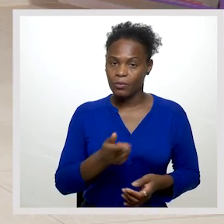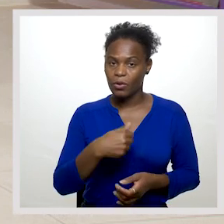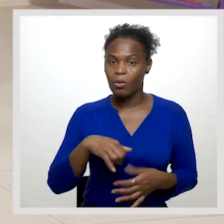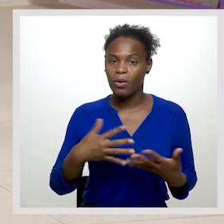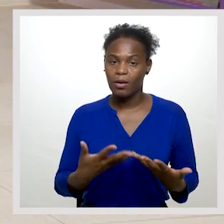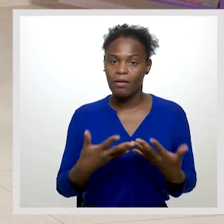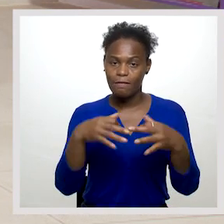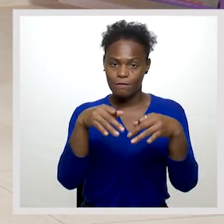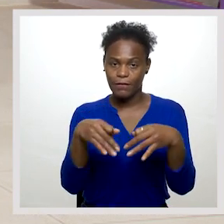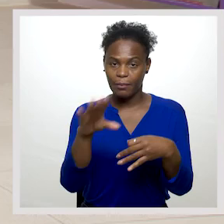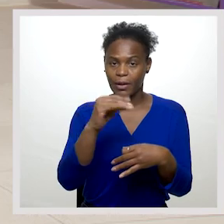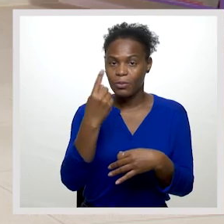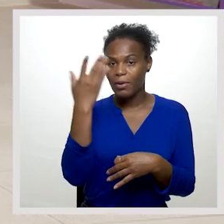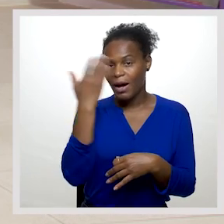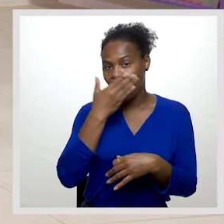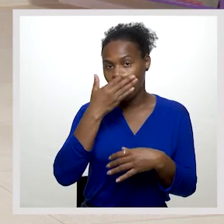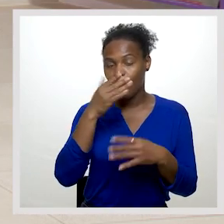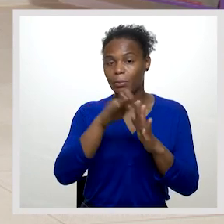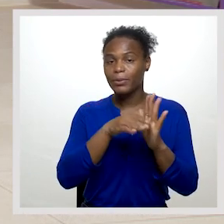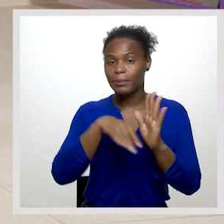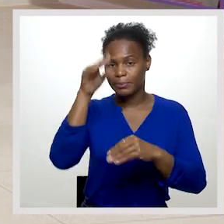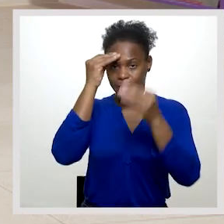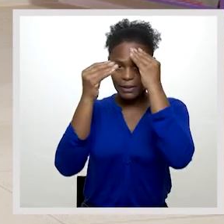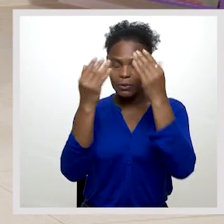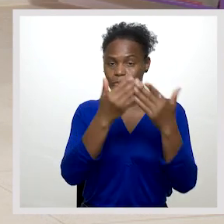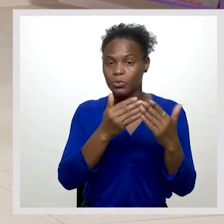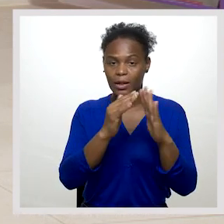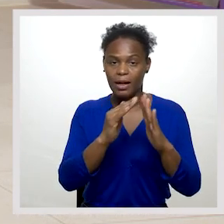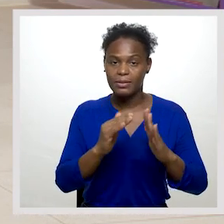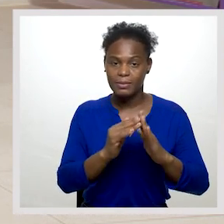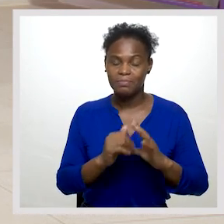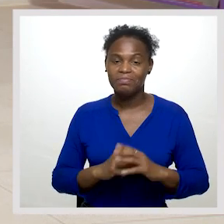Estamos no fim de mais uma aula no programa Aprender a